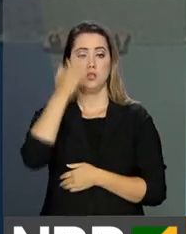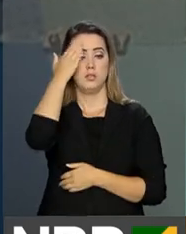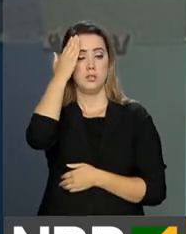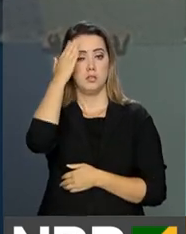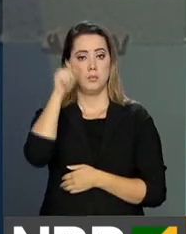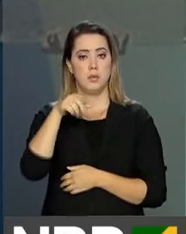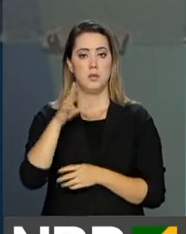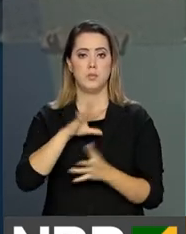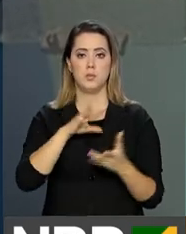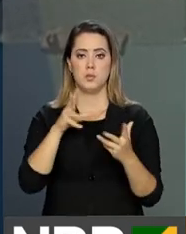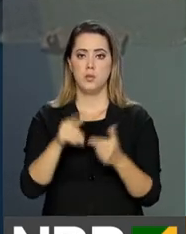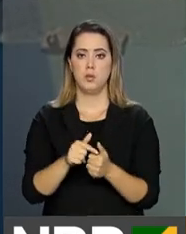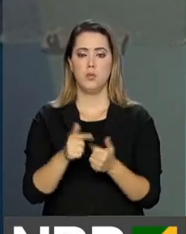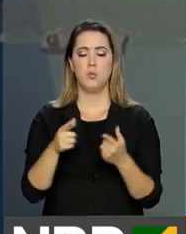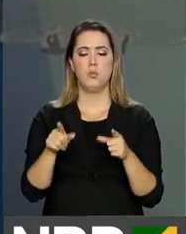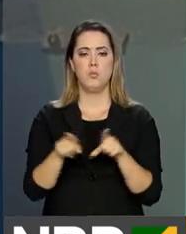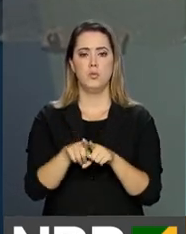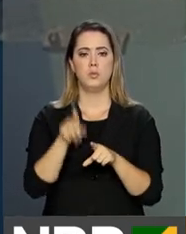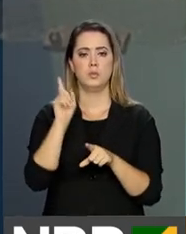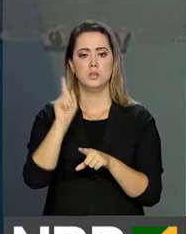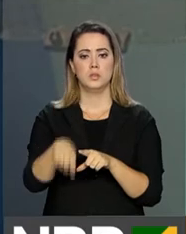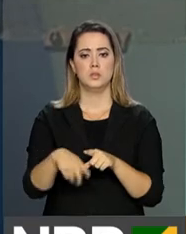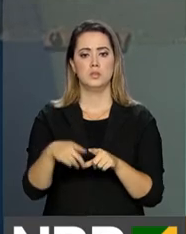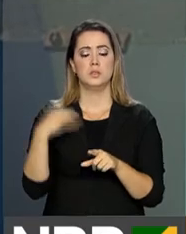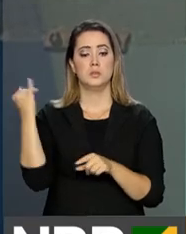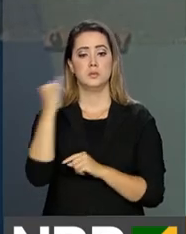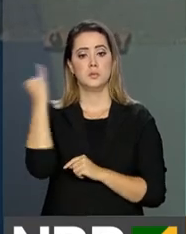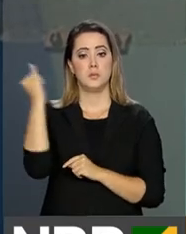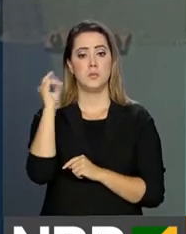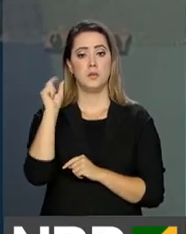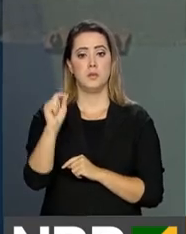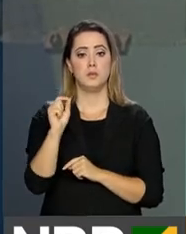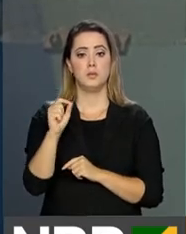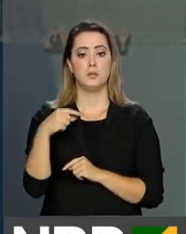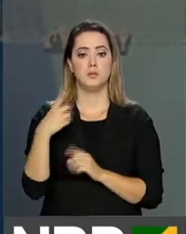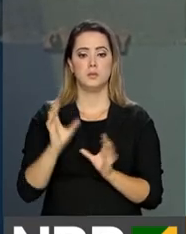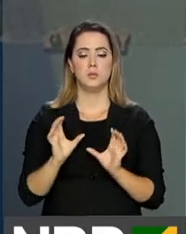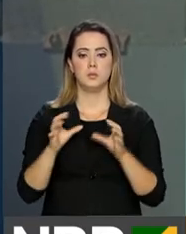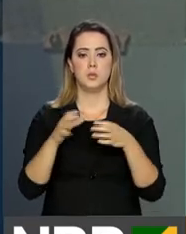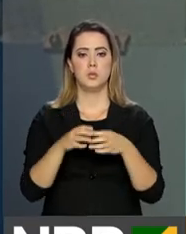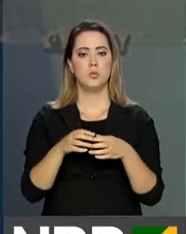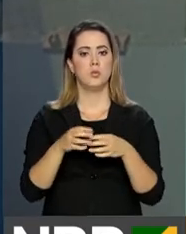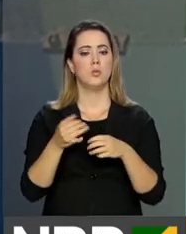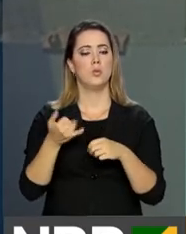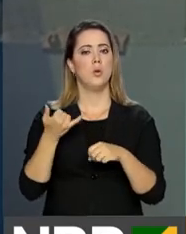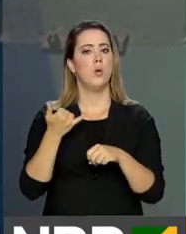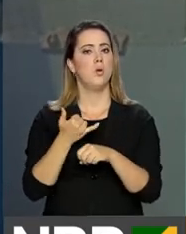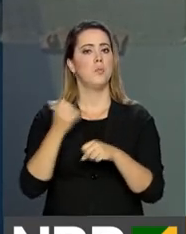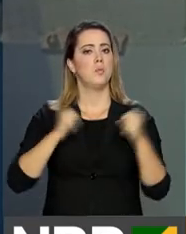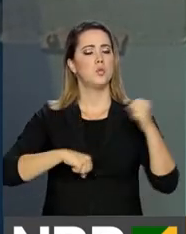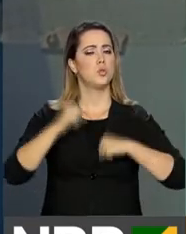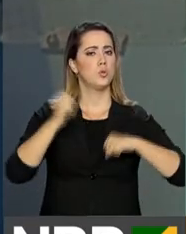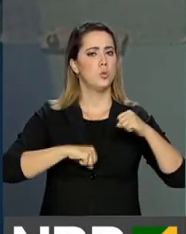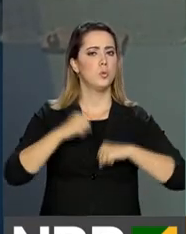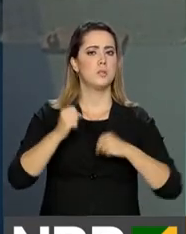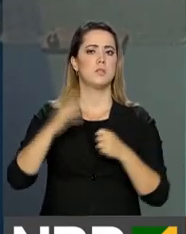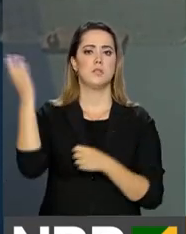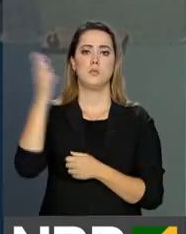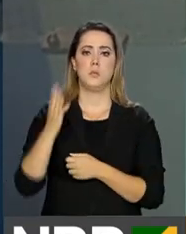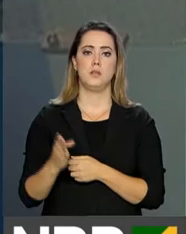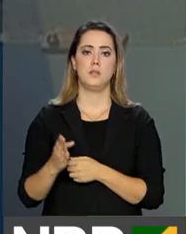internacional sem distorções é essencial para o setor siderúrgico